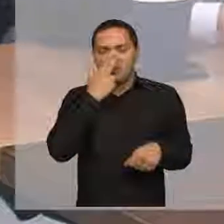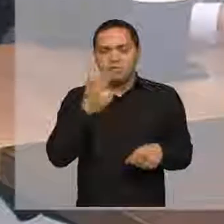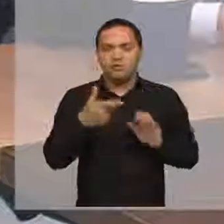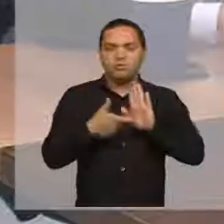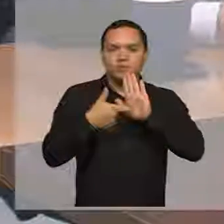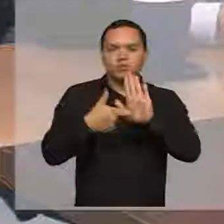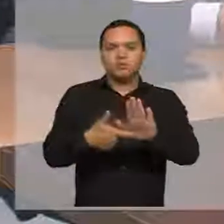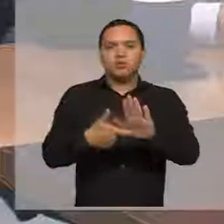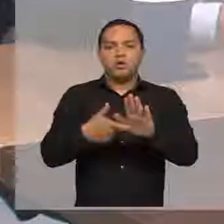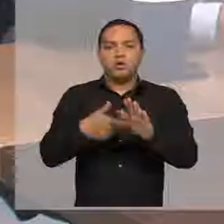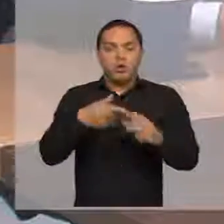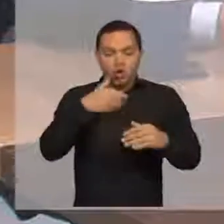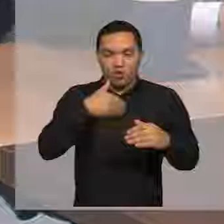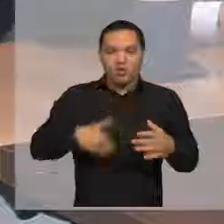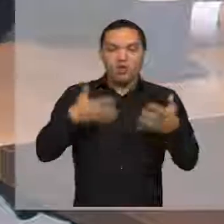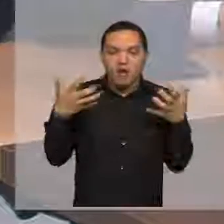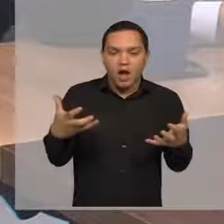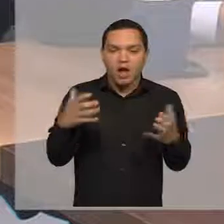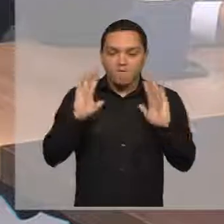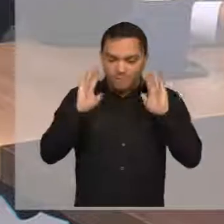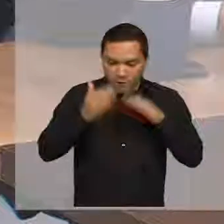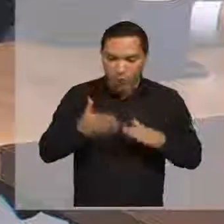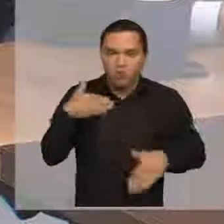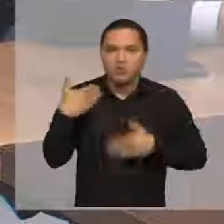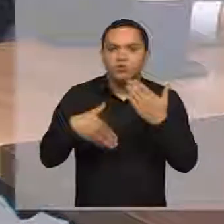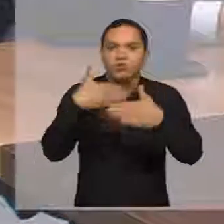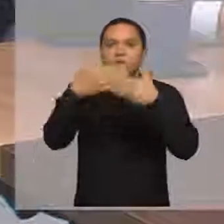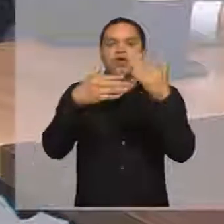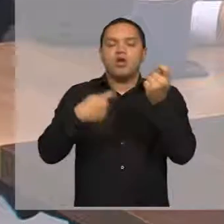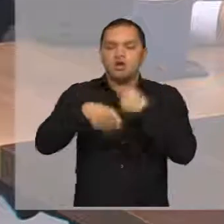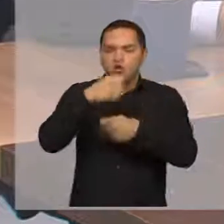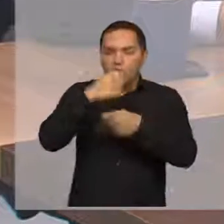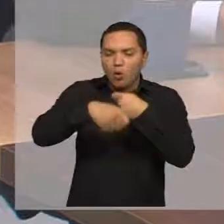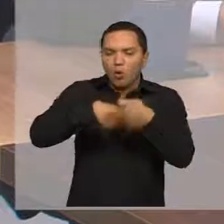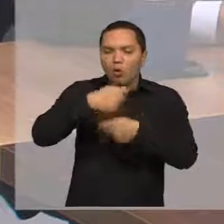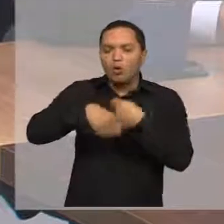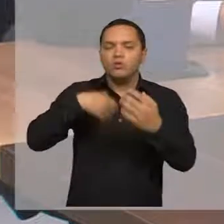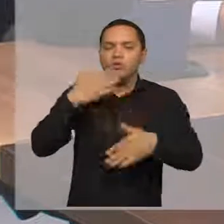esse governo é desenvolvimentista, esse governo está focado no crescimento econômico,